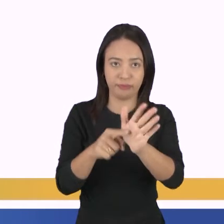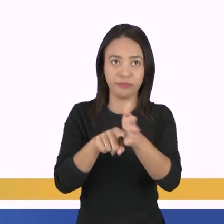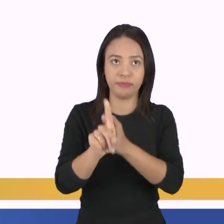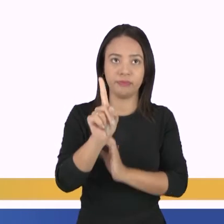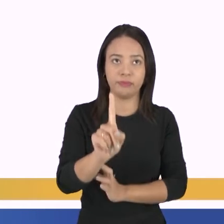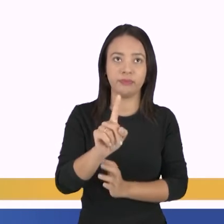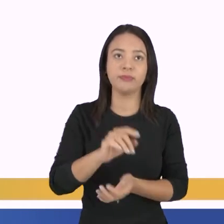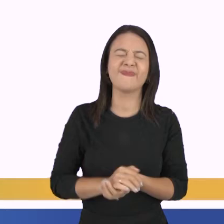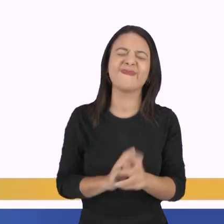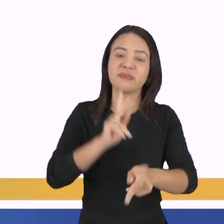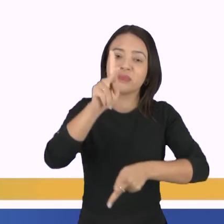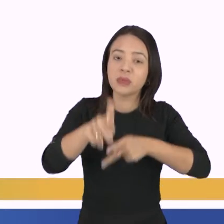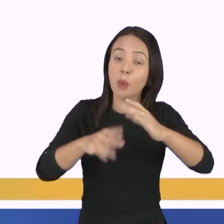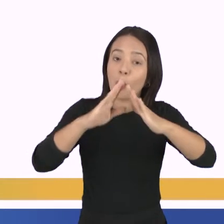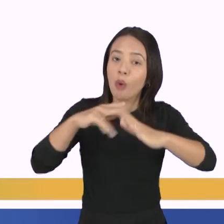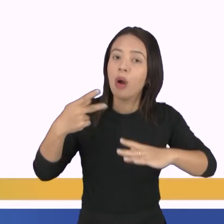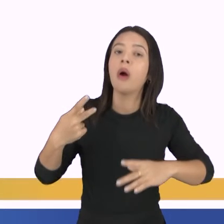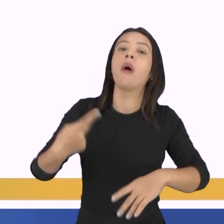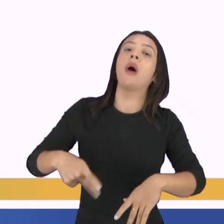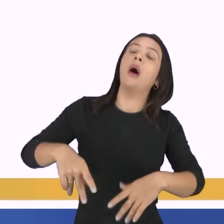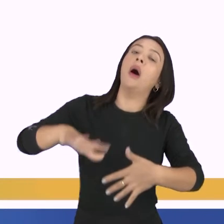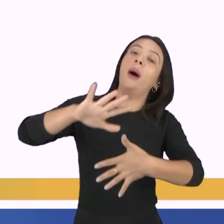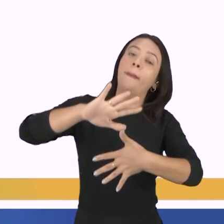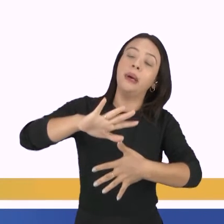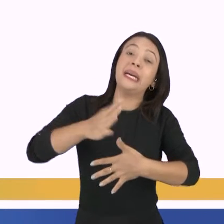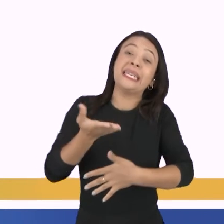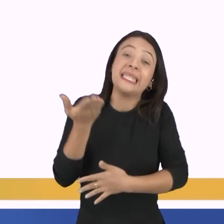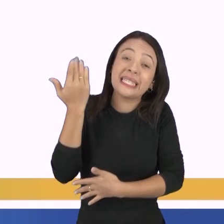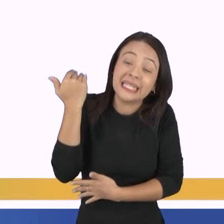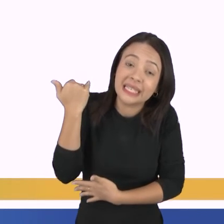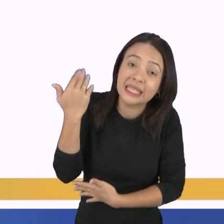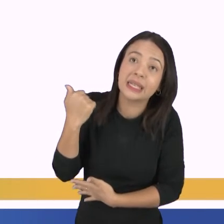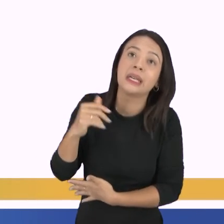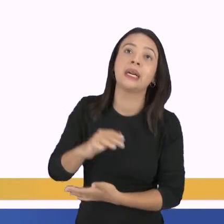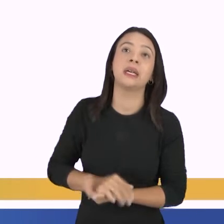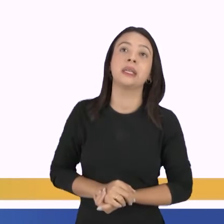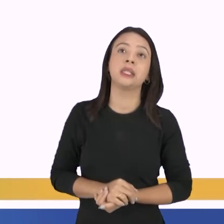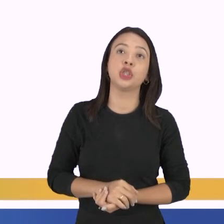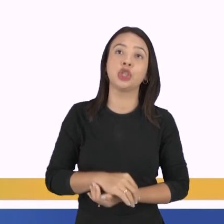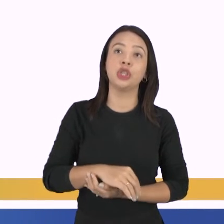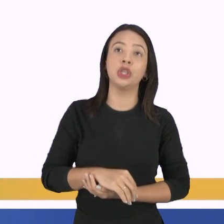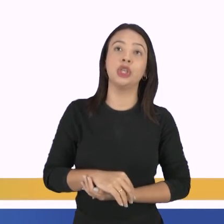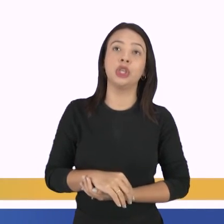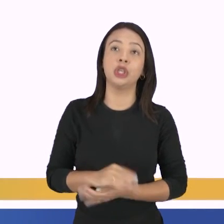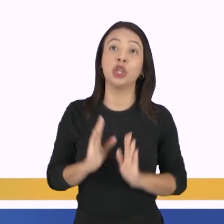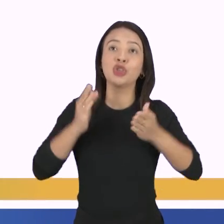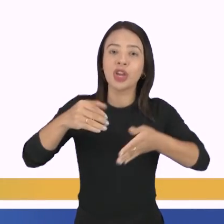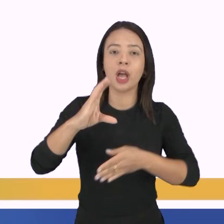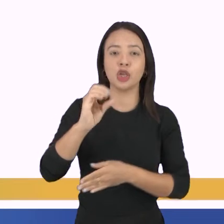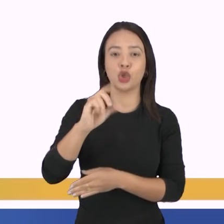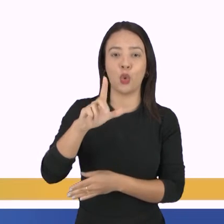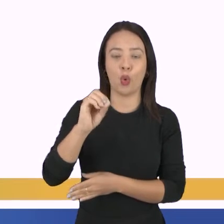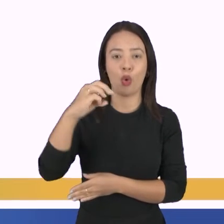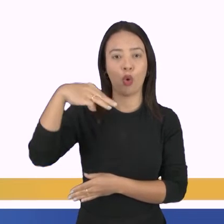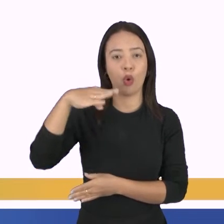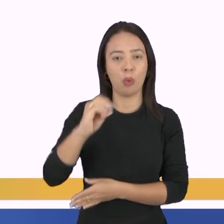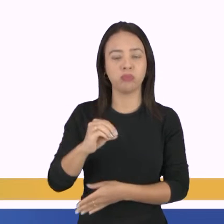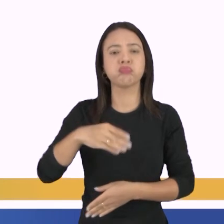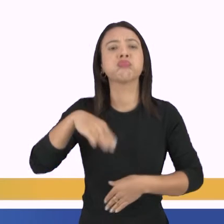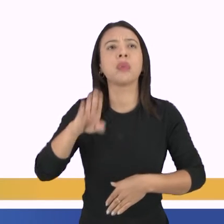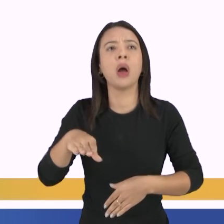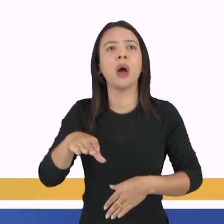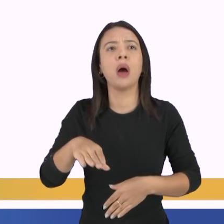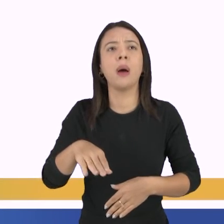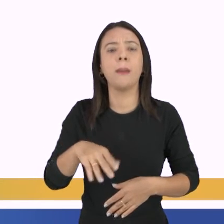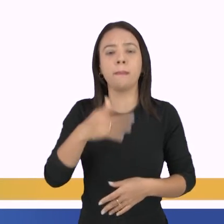Os povos que habitavam a América antes da chegada de Cristóvão Colombo são conhecidos como, letra A, povos nômades,